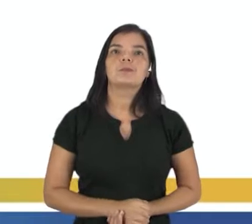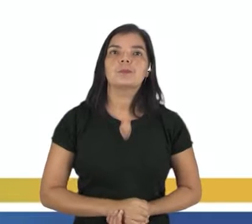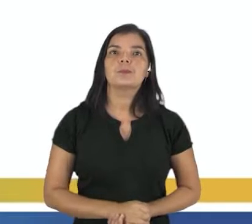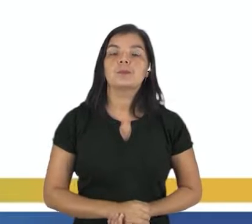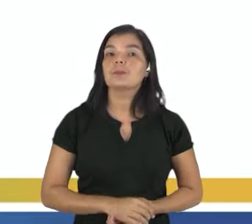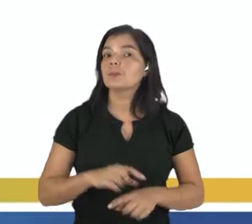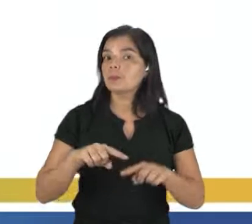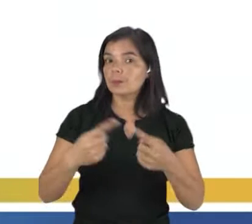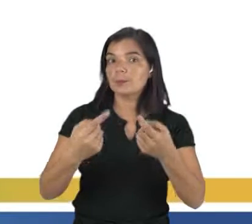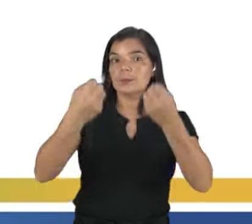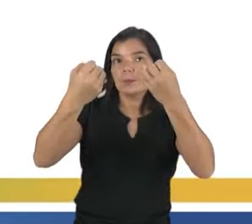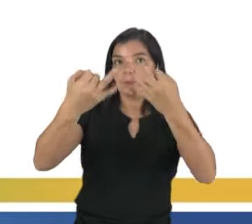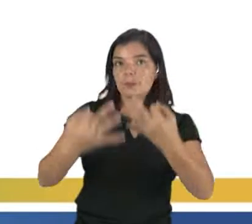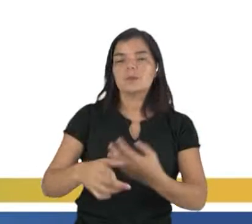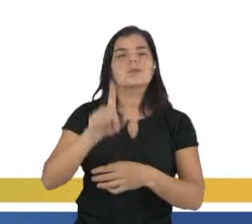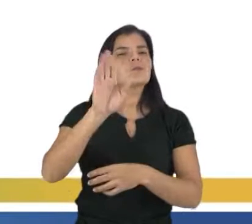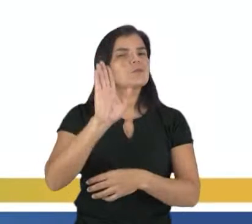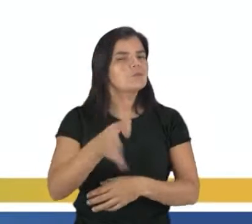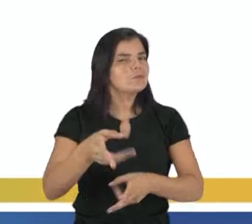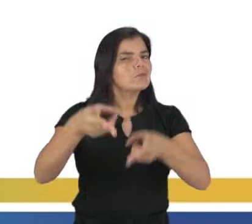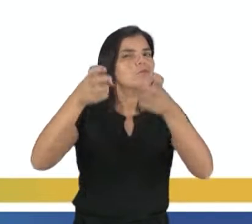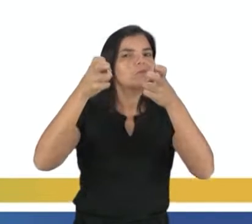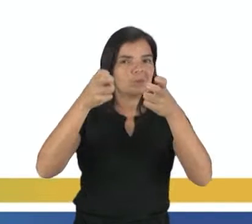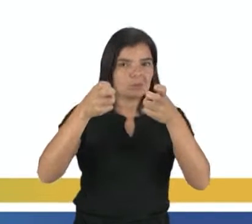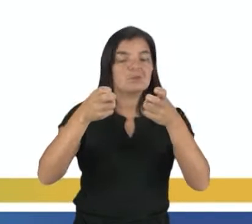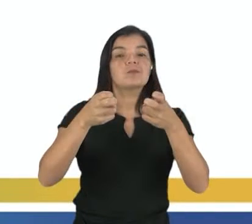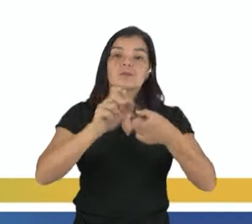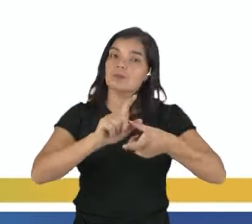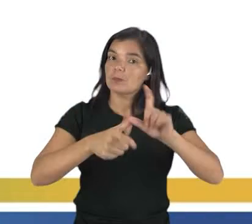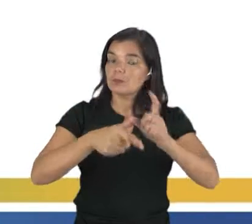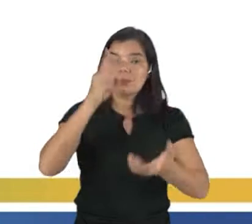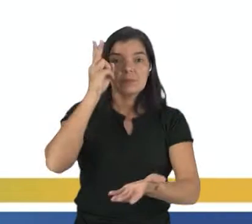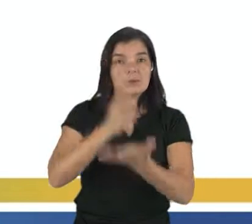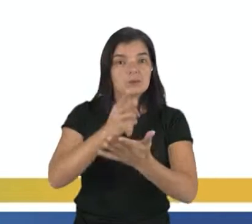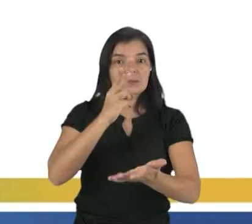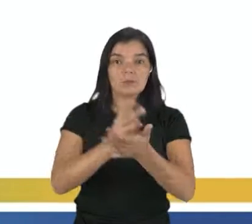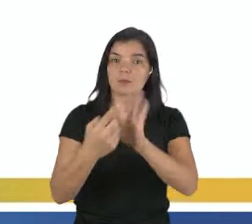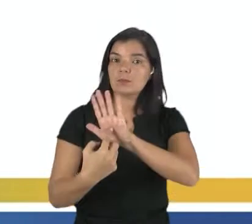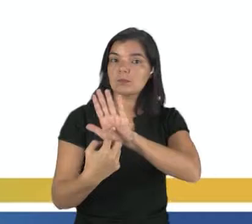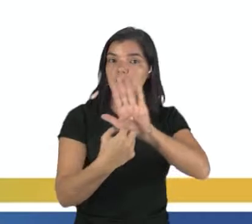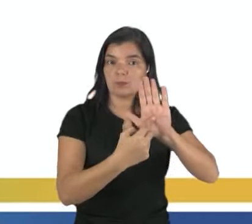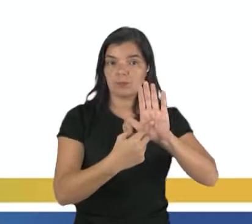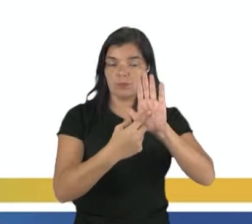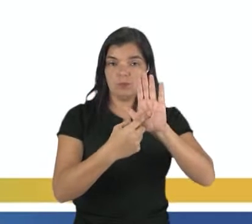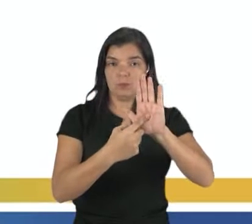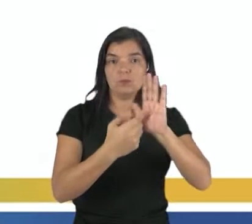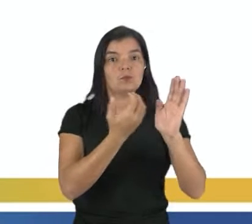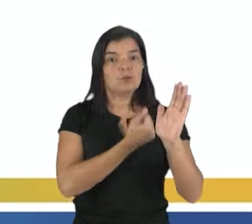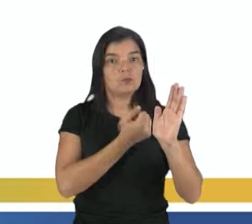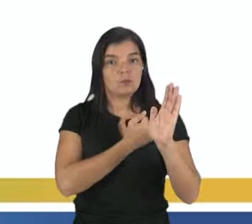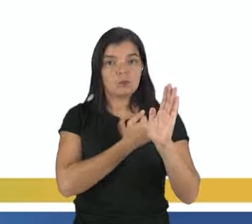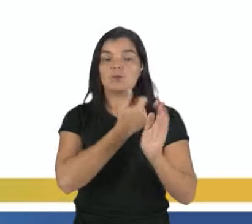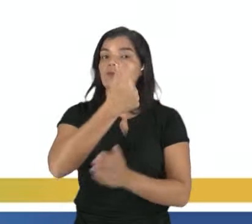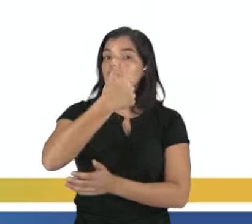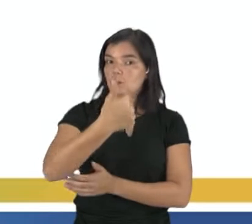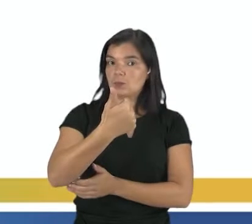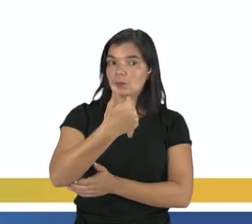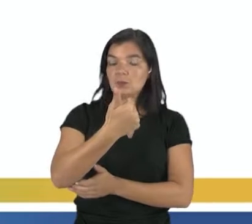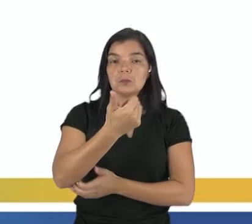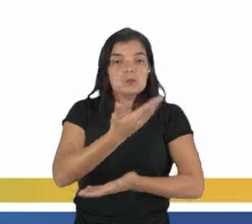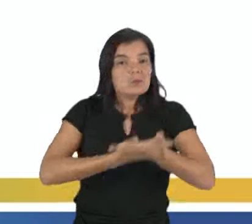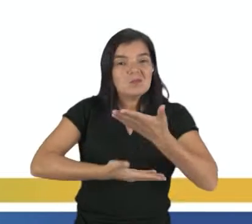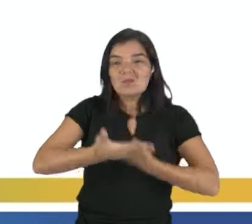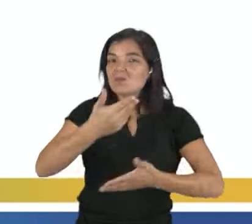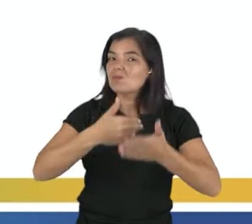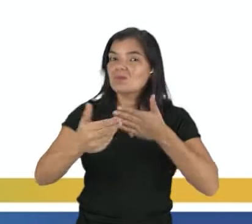pela nossa definição Você já percebeu que a incógnita sempre aparece elevado ao expoente um sem estar